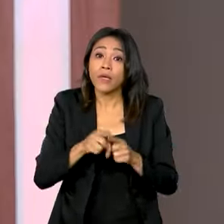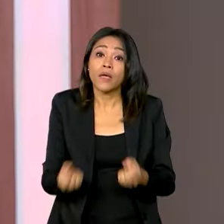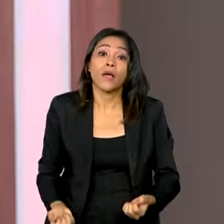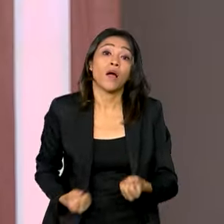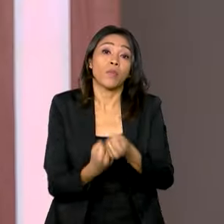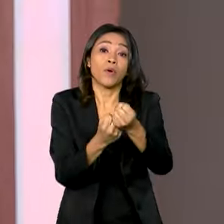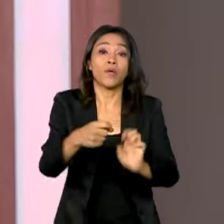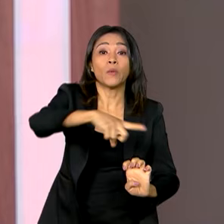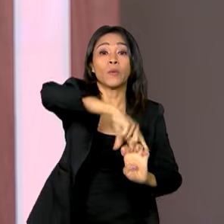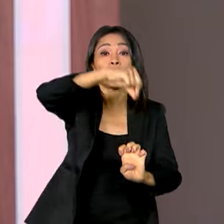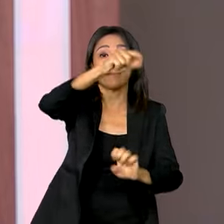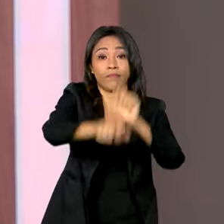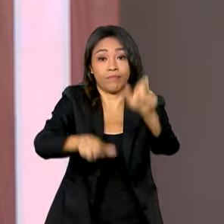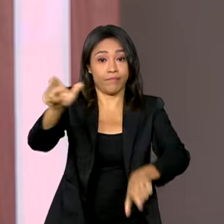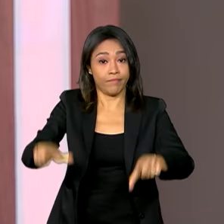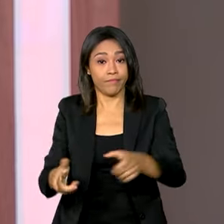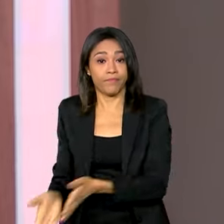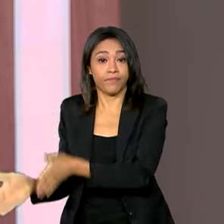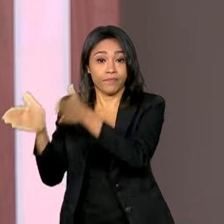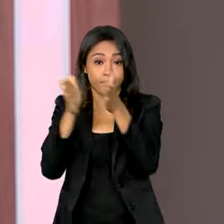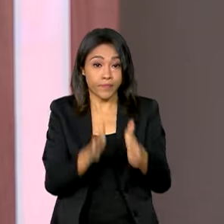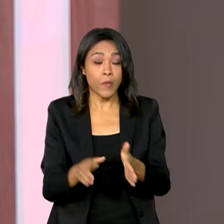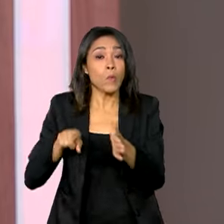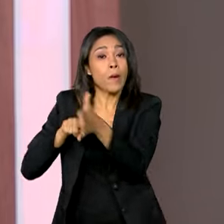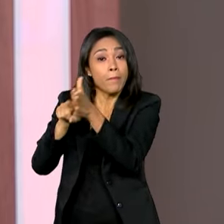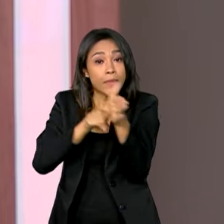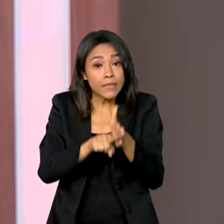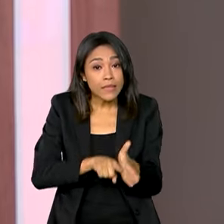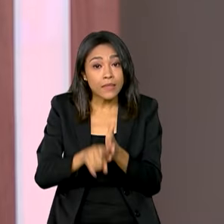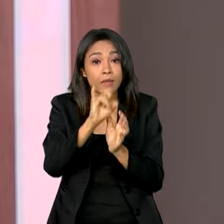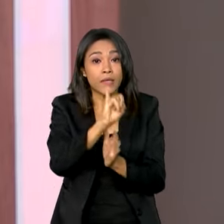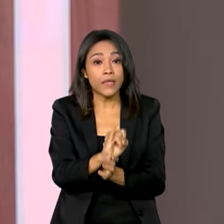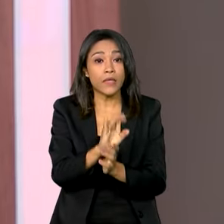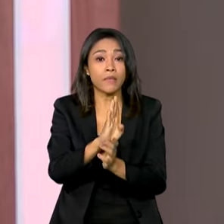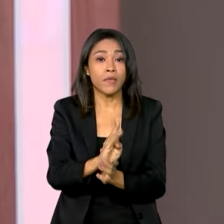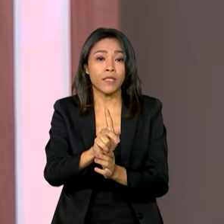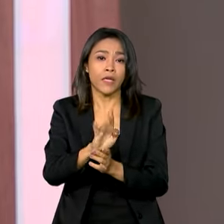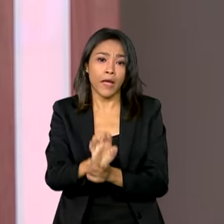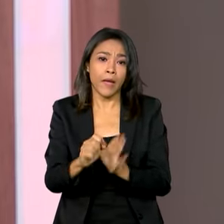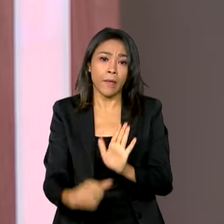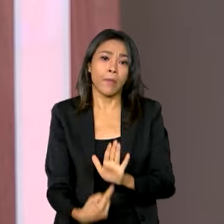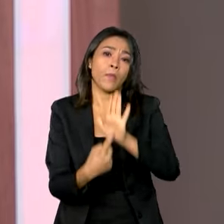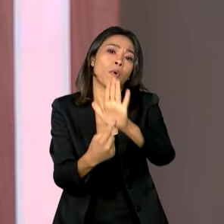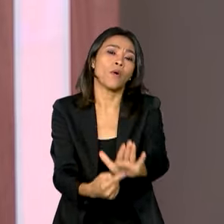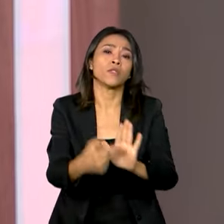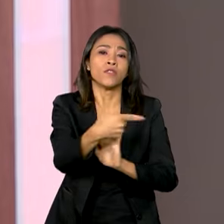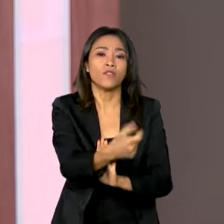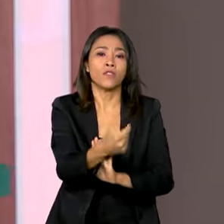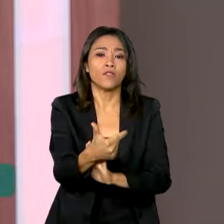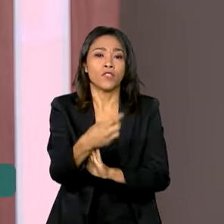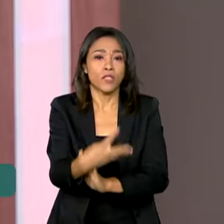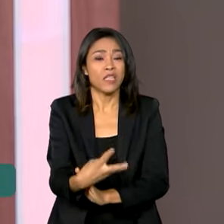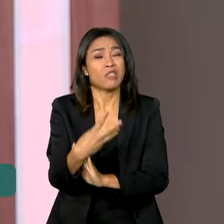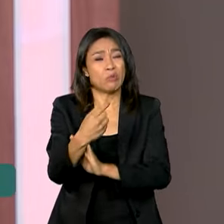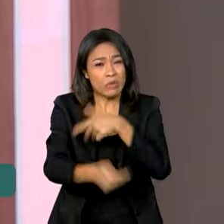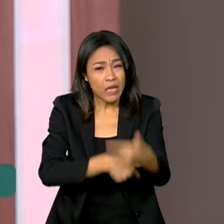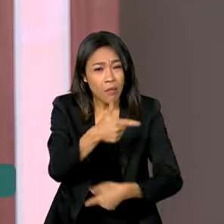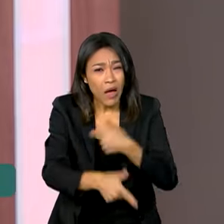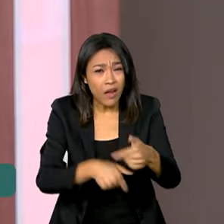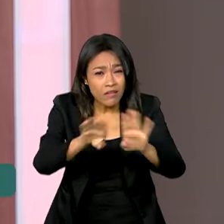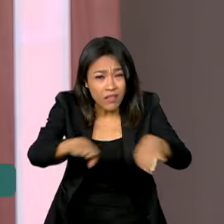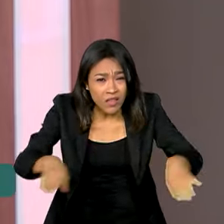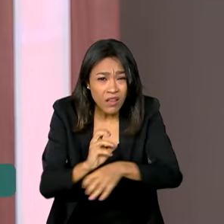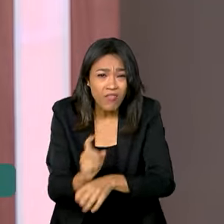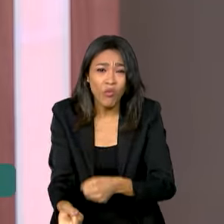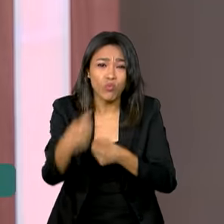empreendedorismo. E uma pesquisa do IBGE revela que em 2023 o trabalho infantil voltou a cair e